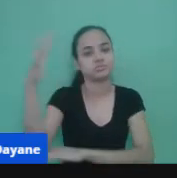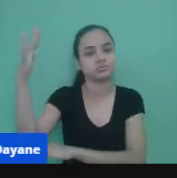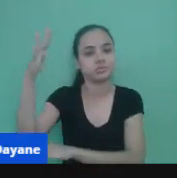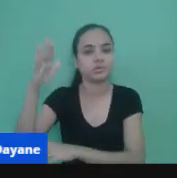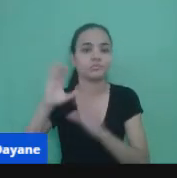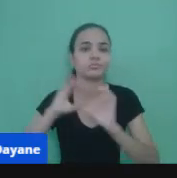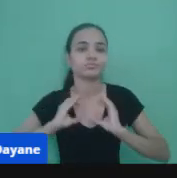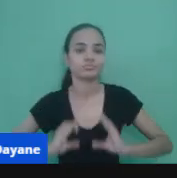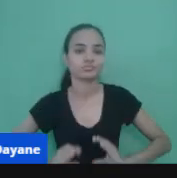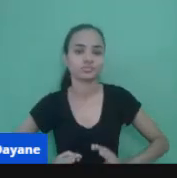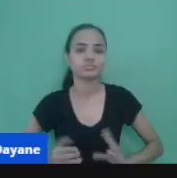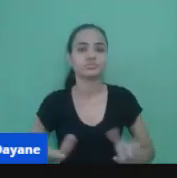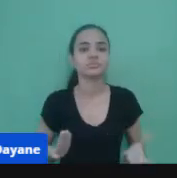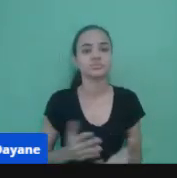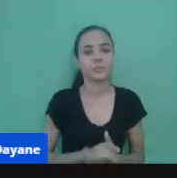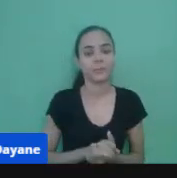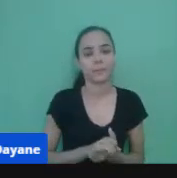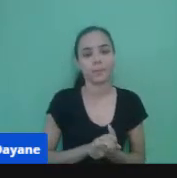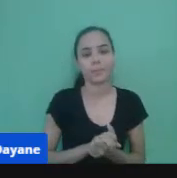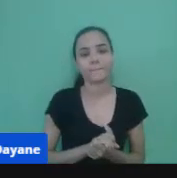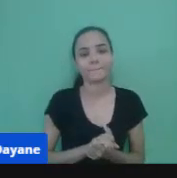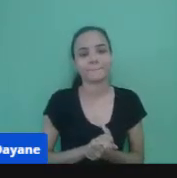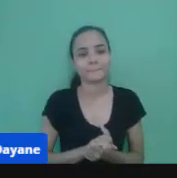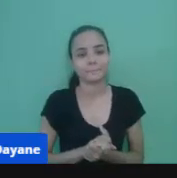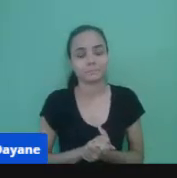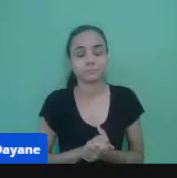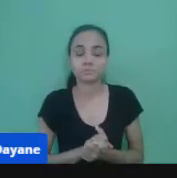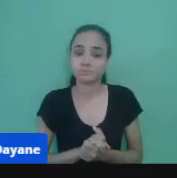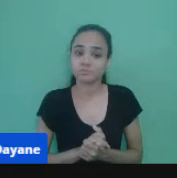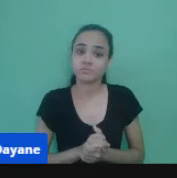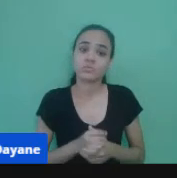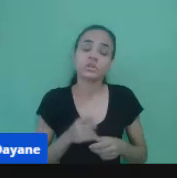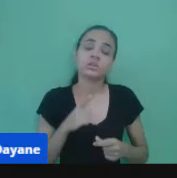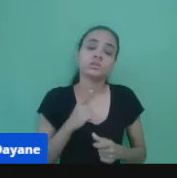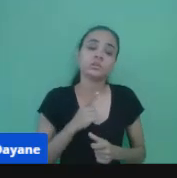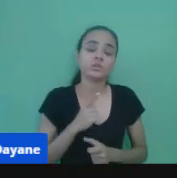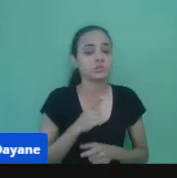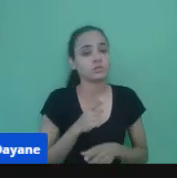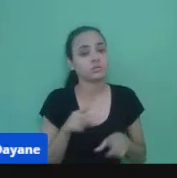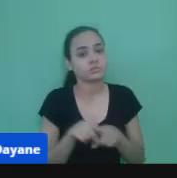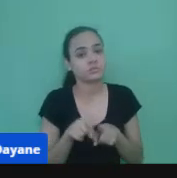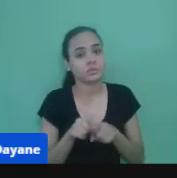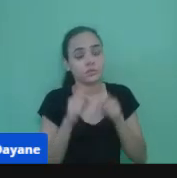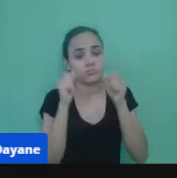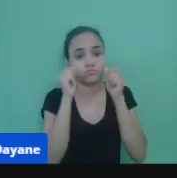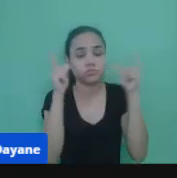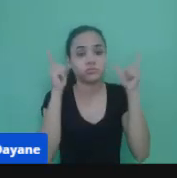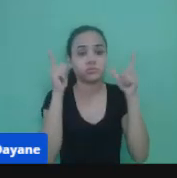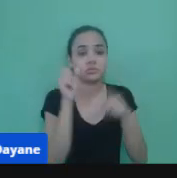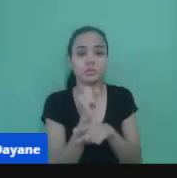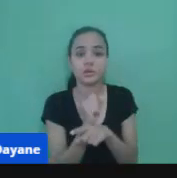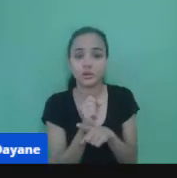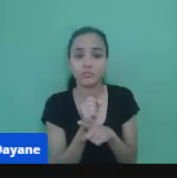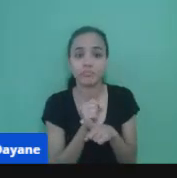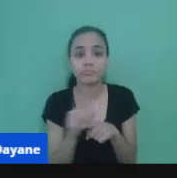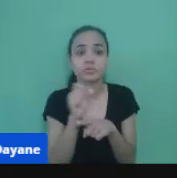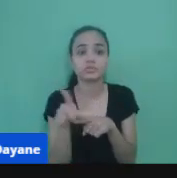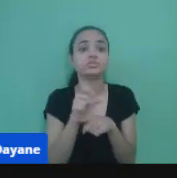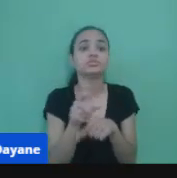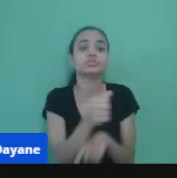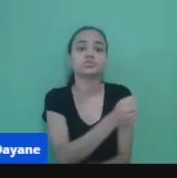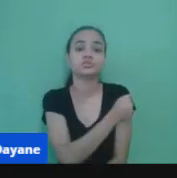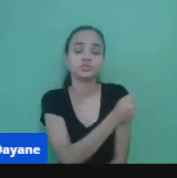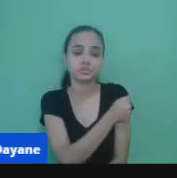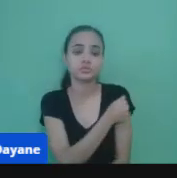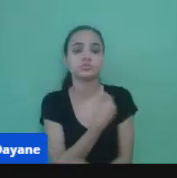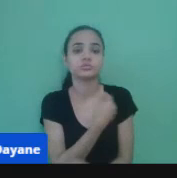pretendendo-se, então, despertar essa educação ambiental crítica em nossos alunos, é preciso que eles se coloquem diante do